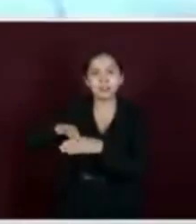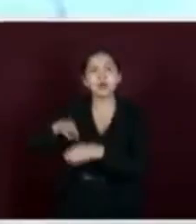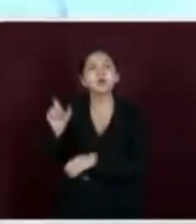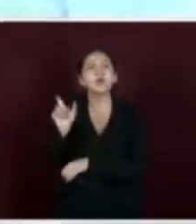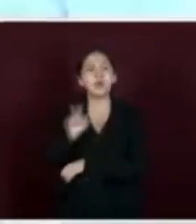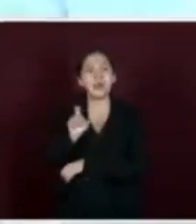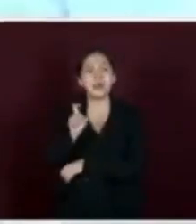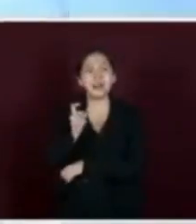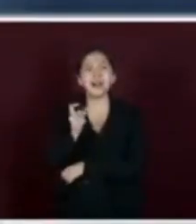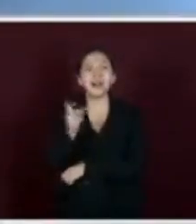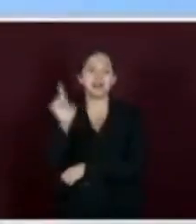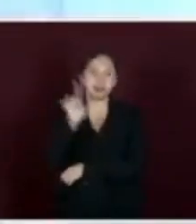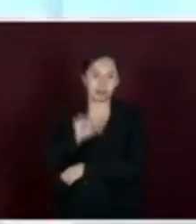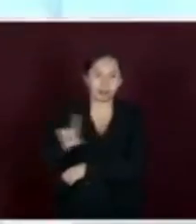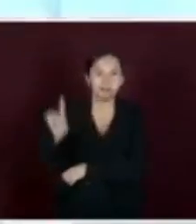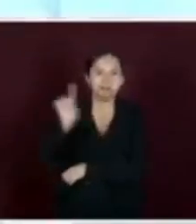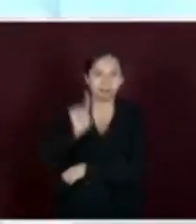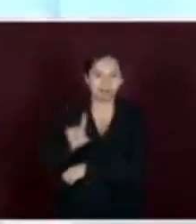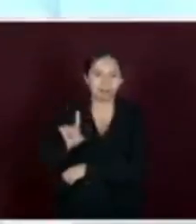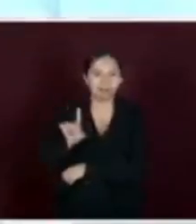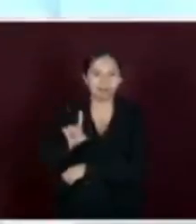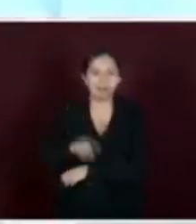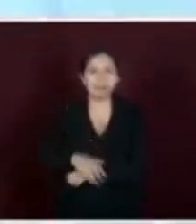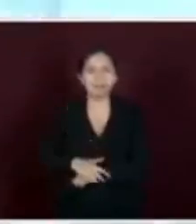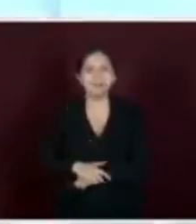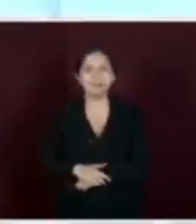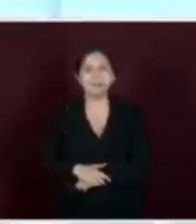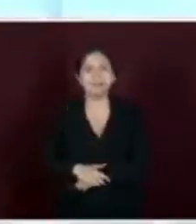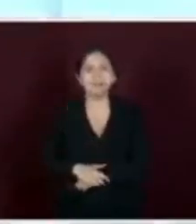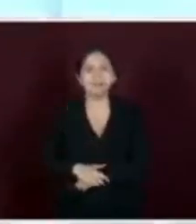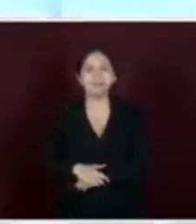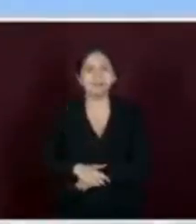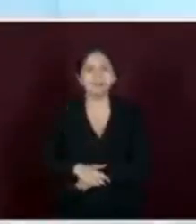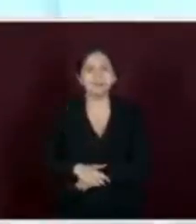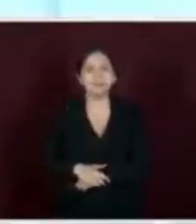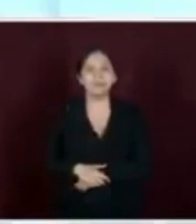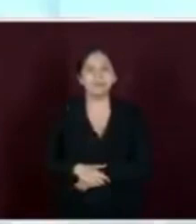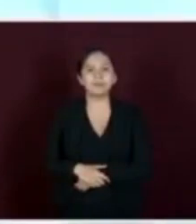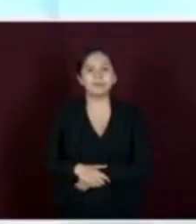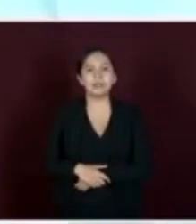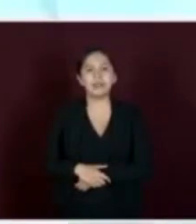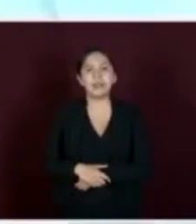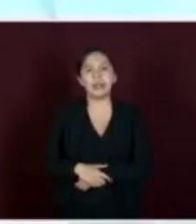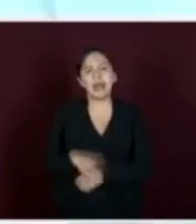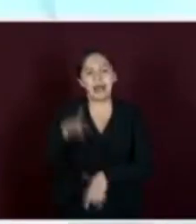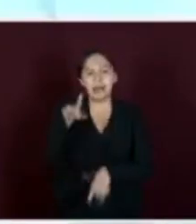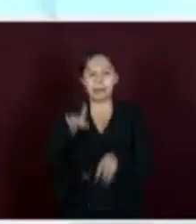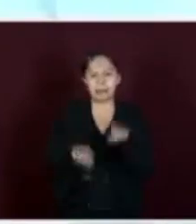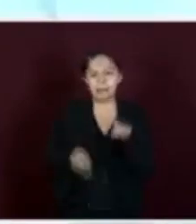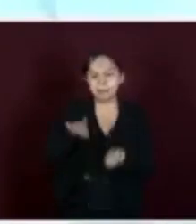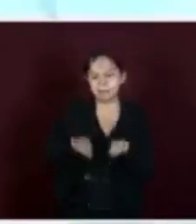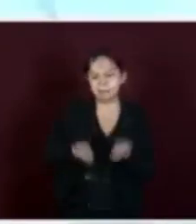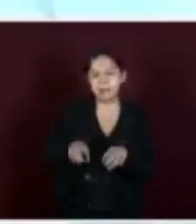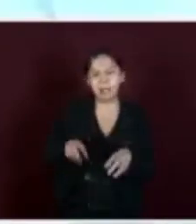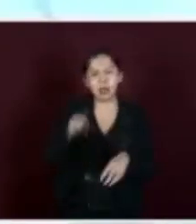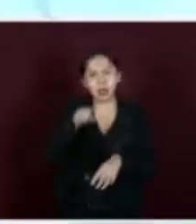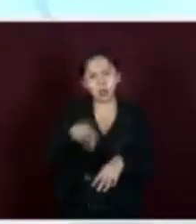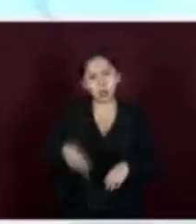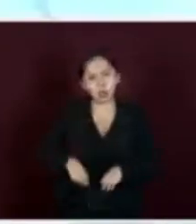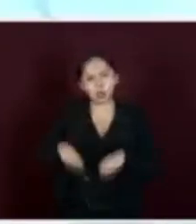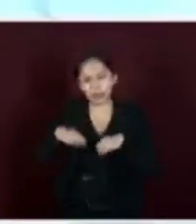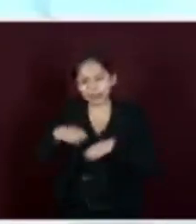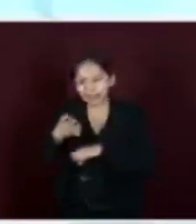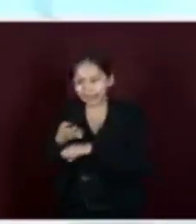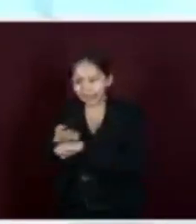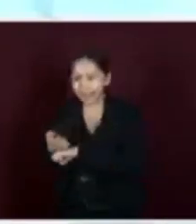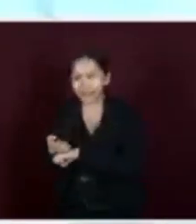meio ambiente, à área, portanto, da proteção e da transição energética. Ela tem formação, é uma cientista, vem de uma família de cientistas, e